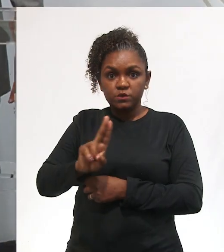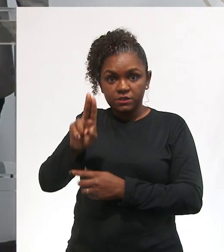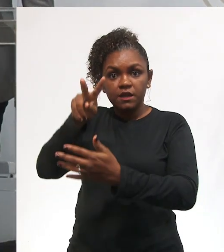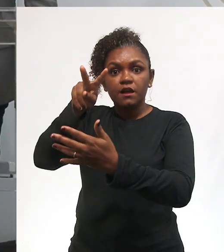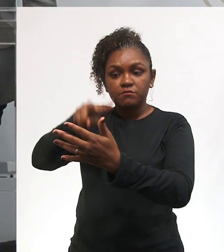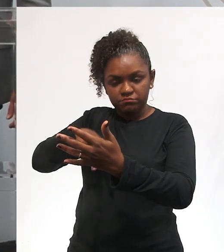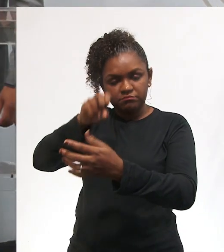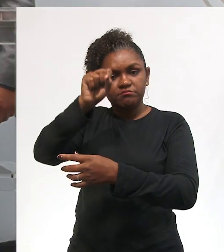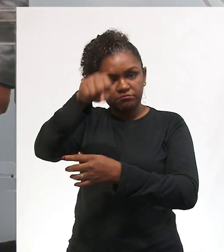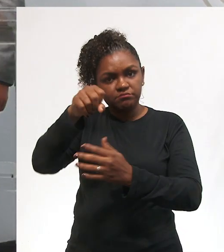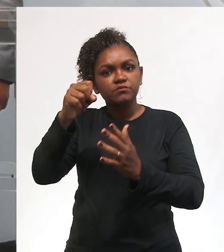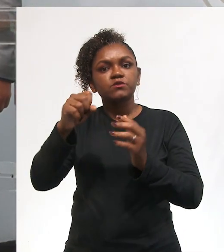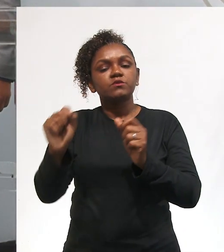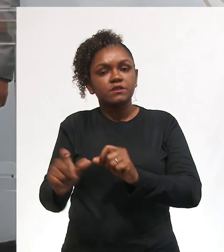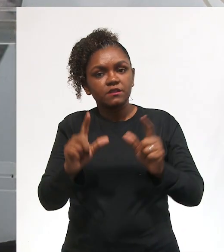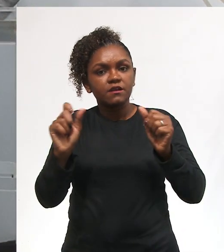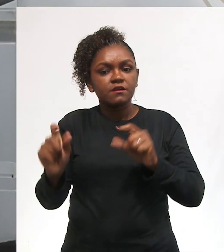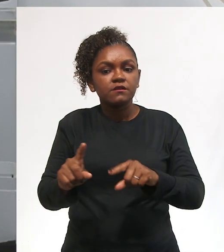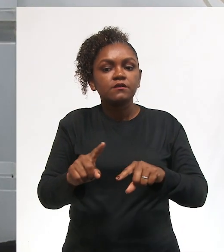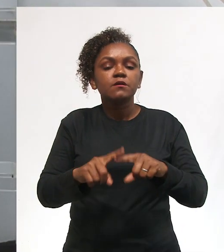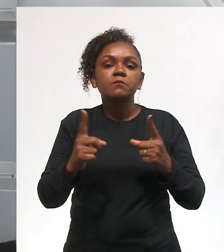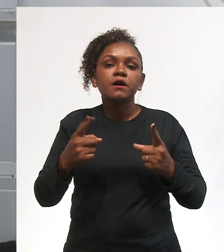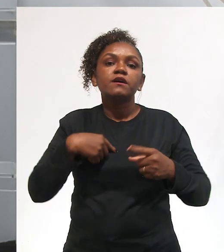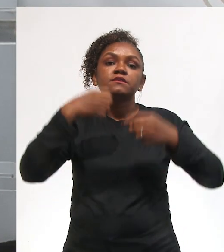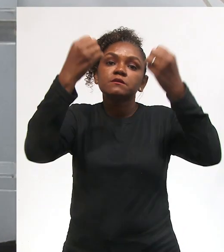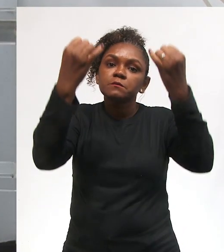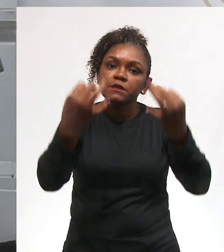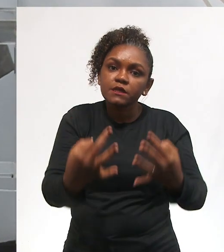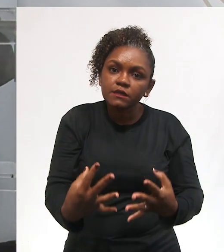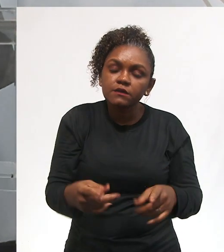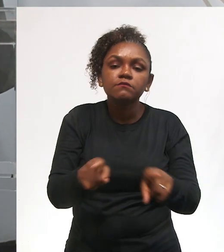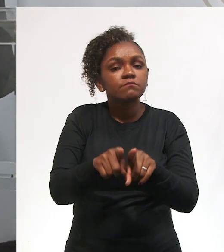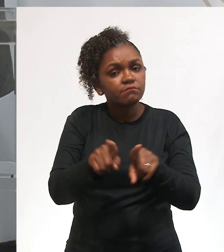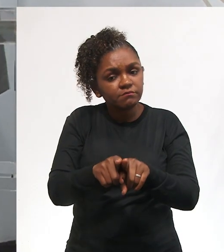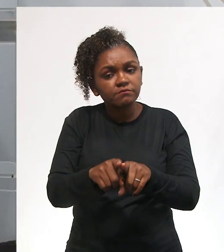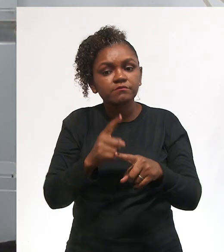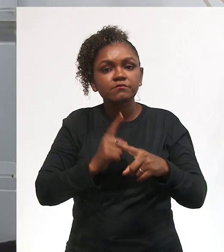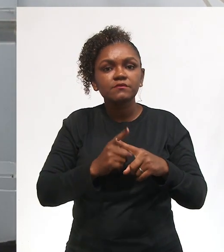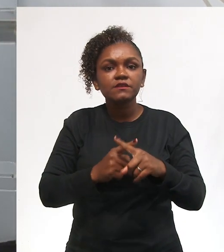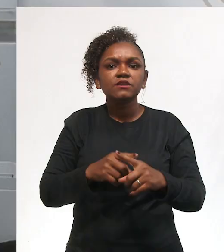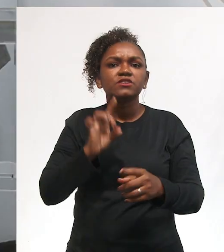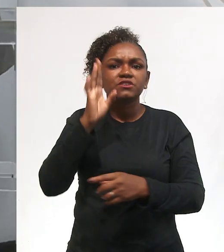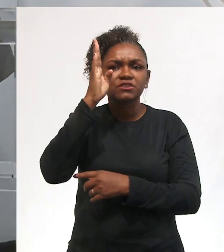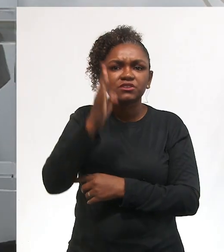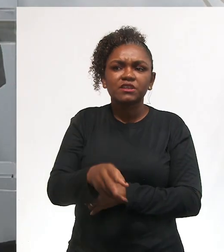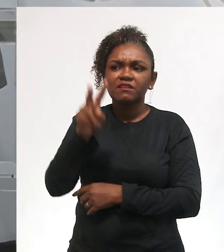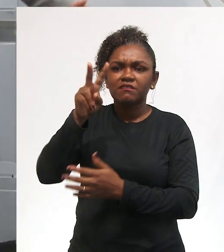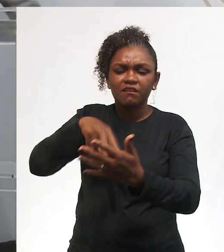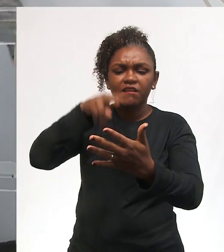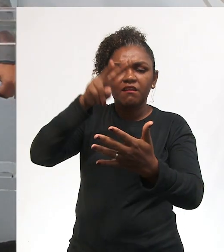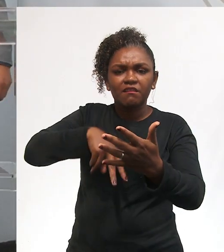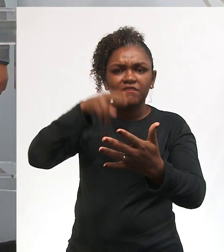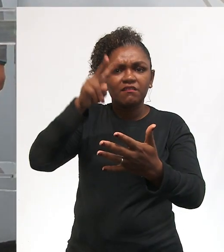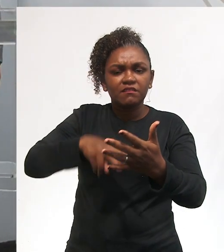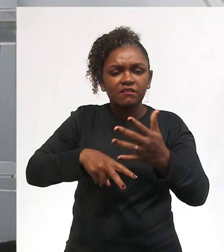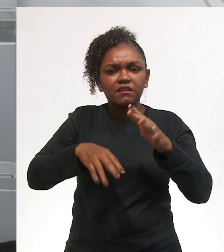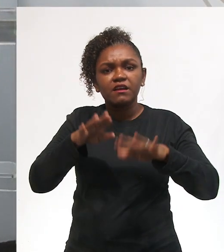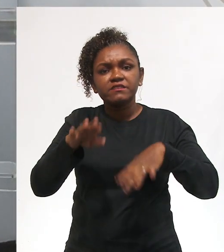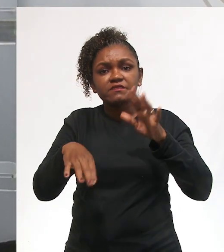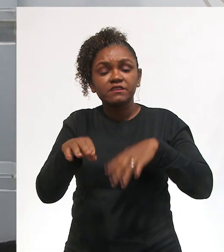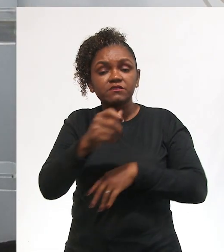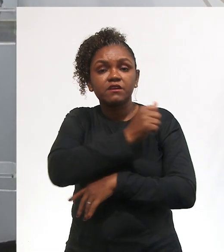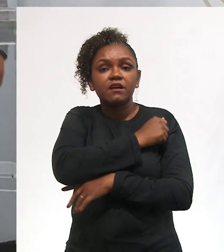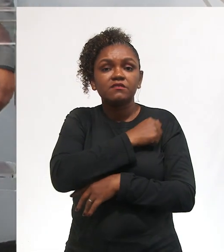professor domine, ele lê slide, acaba que você muda um pouco da atenção, dá um pouco de sono para o aluno e tudo. Então, a